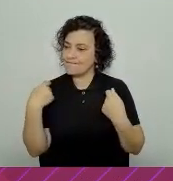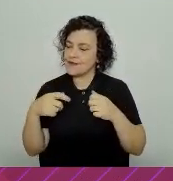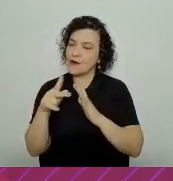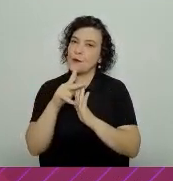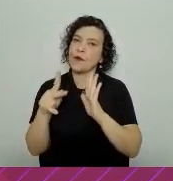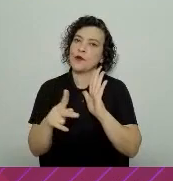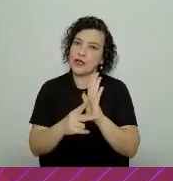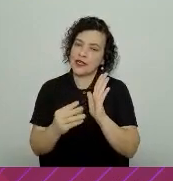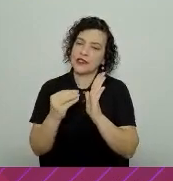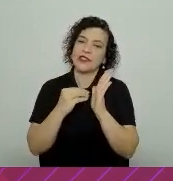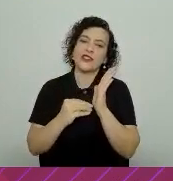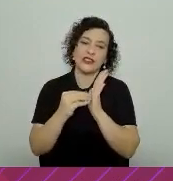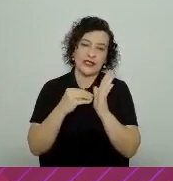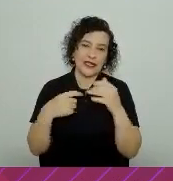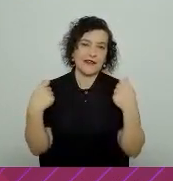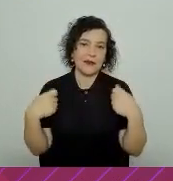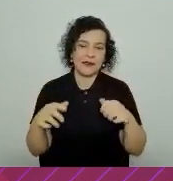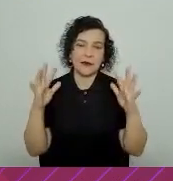design